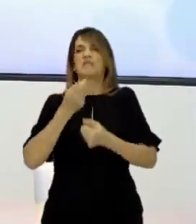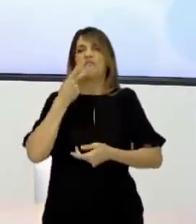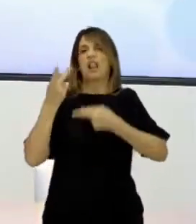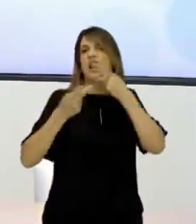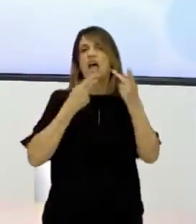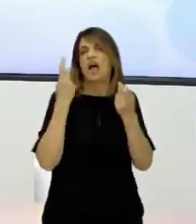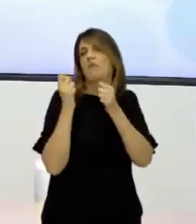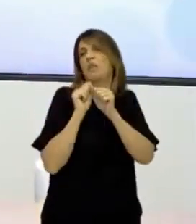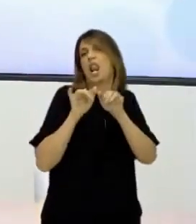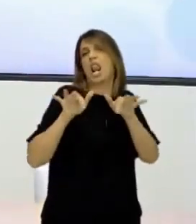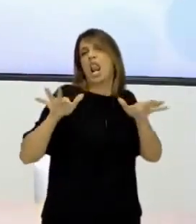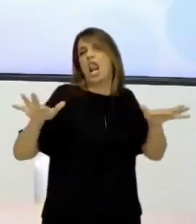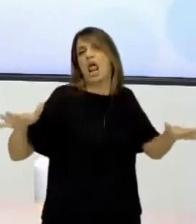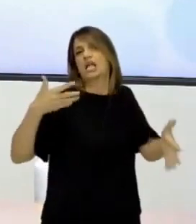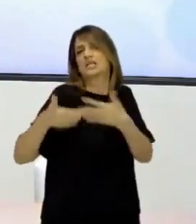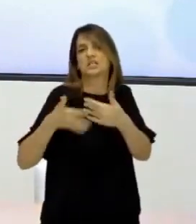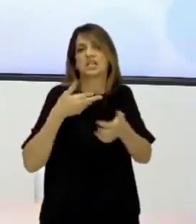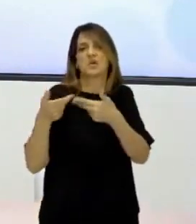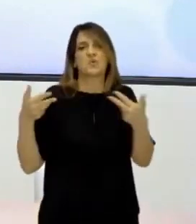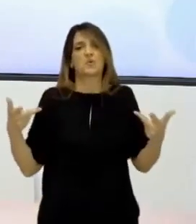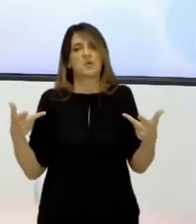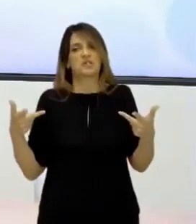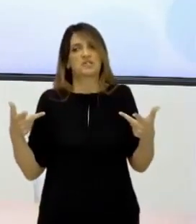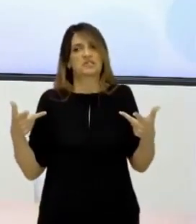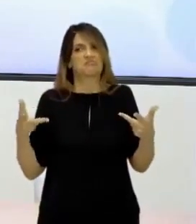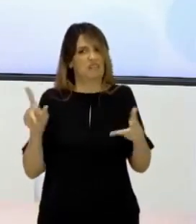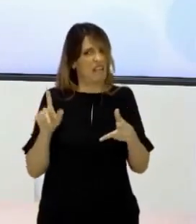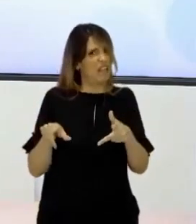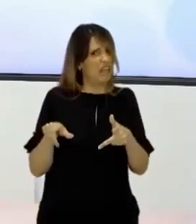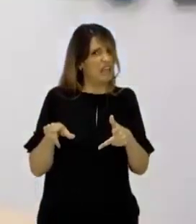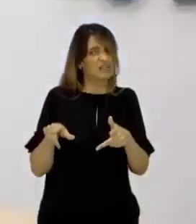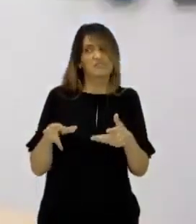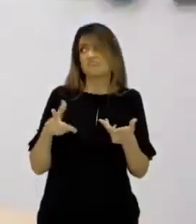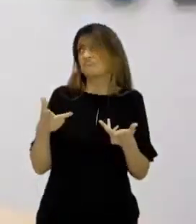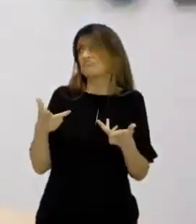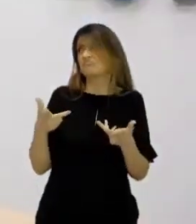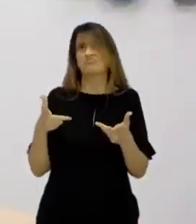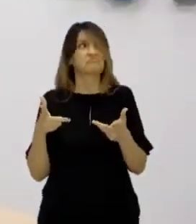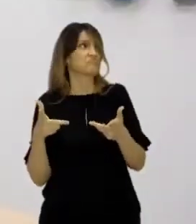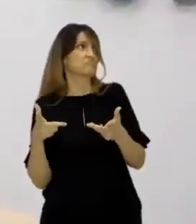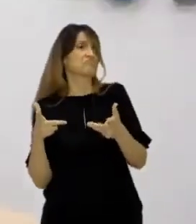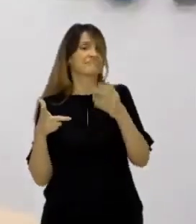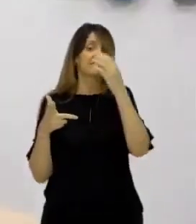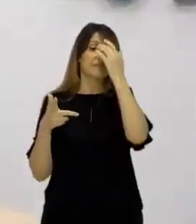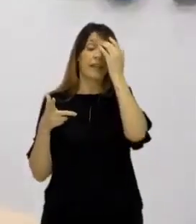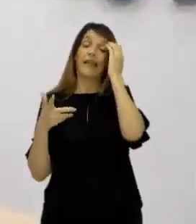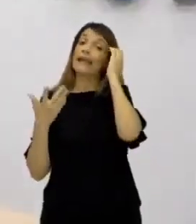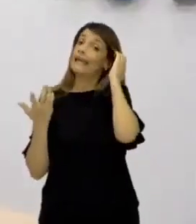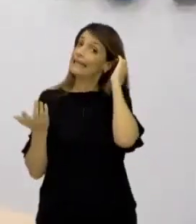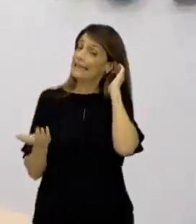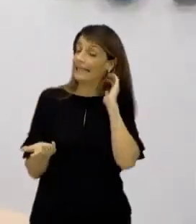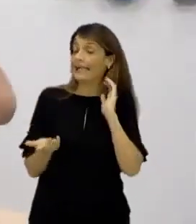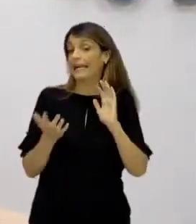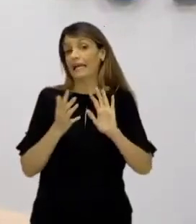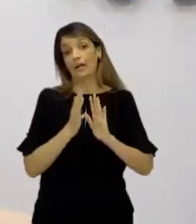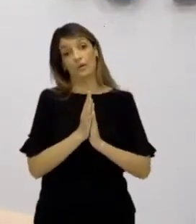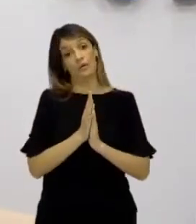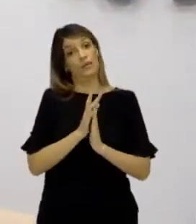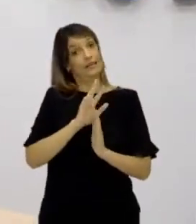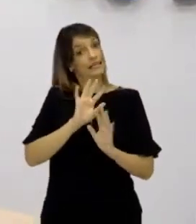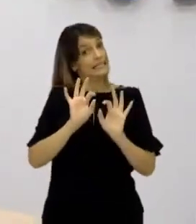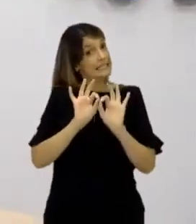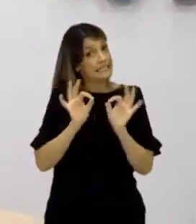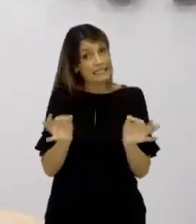fazer o que eu bem entender. Será que Sim? é assim? Será? Então, aparentemente não é tão